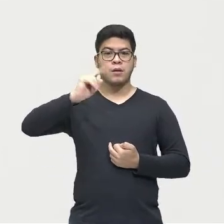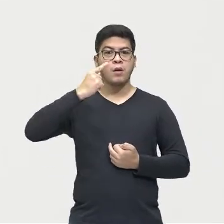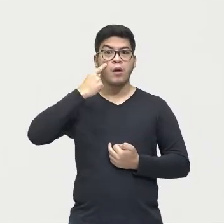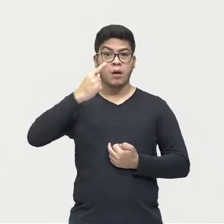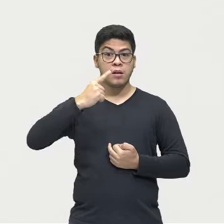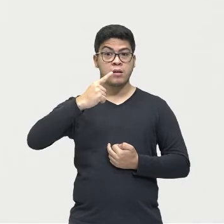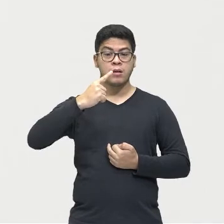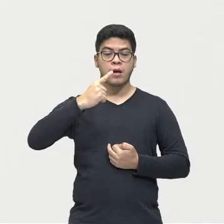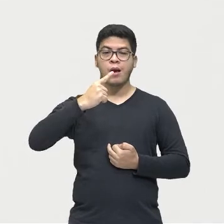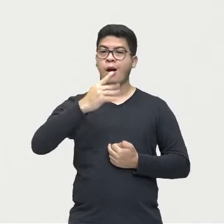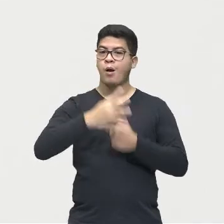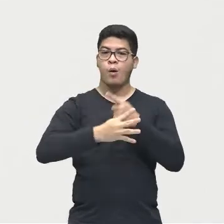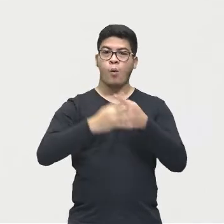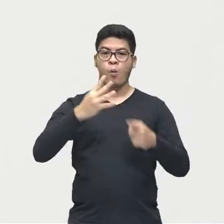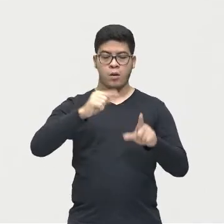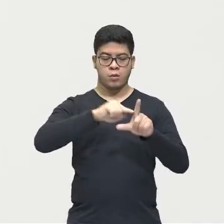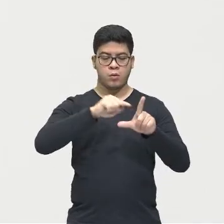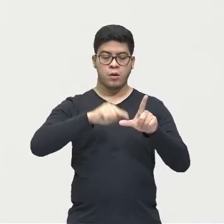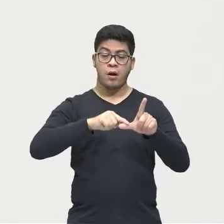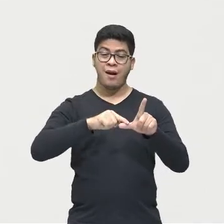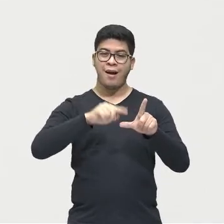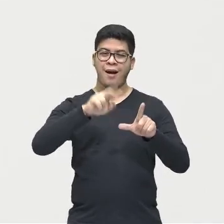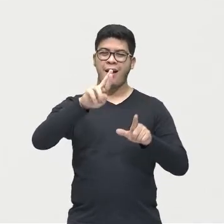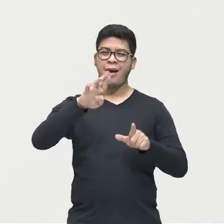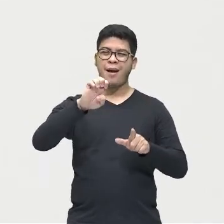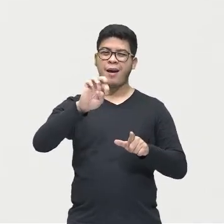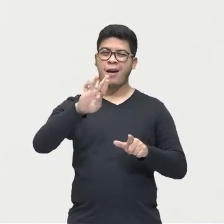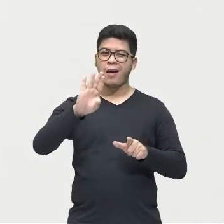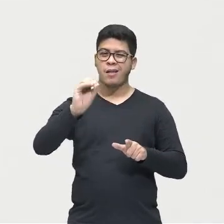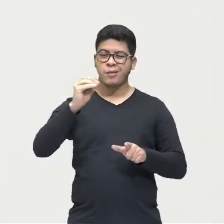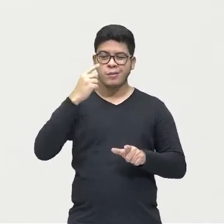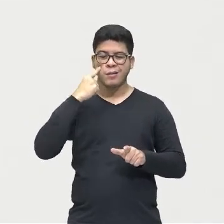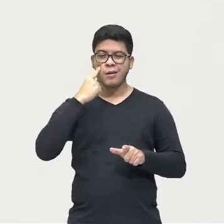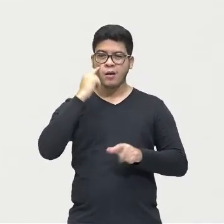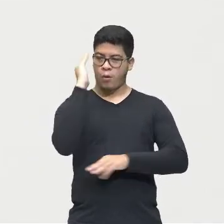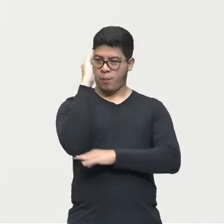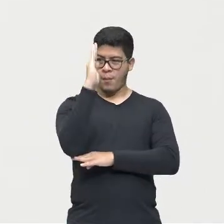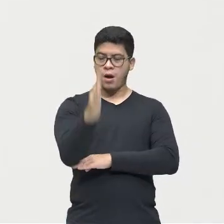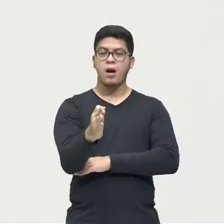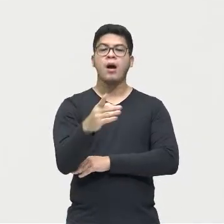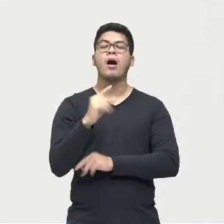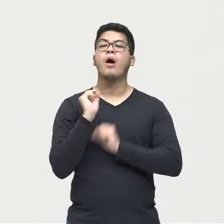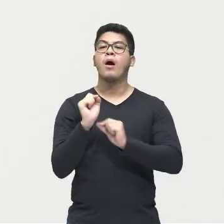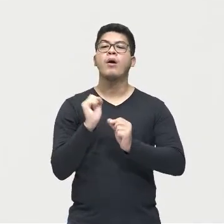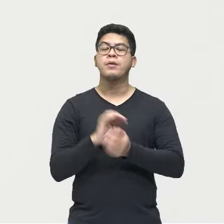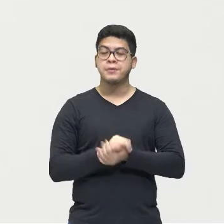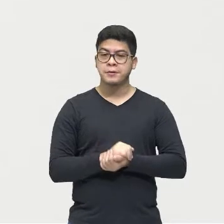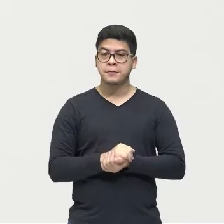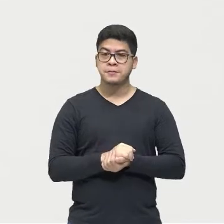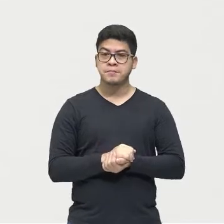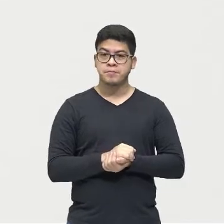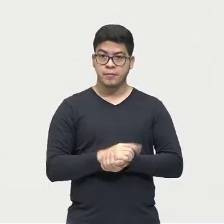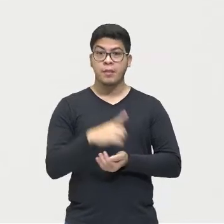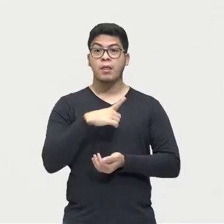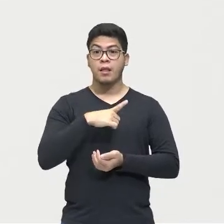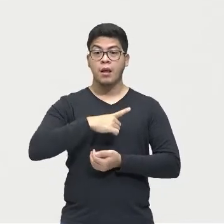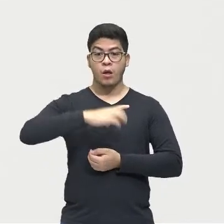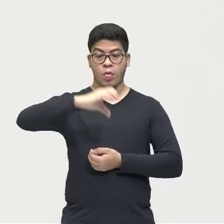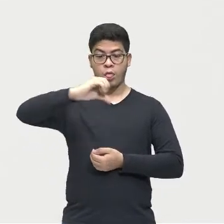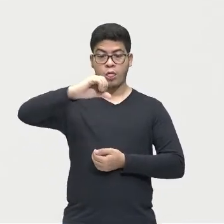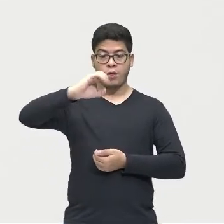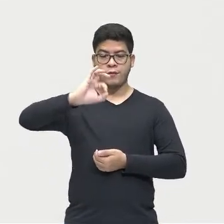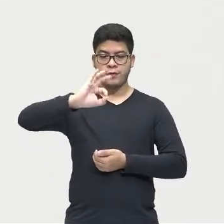retos. E nós sabemos que os ângulos retos medem exatamente 90